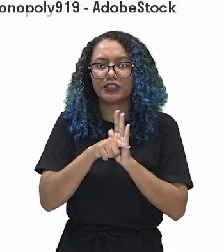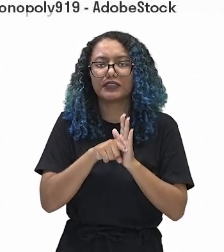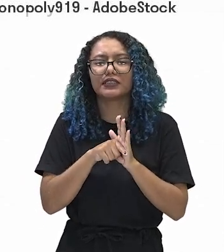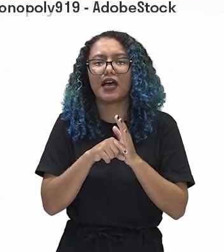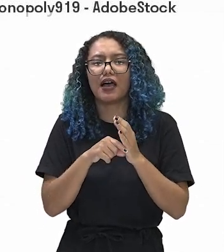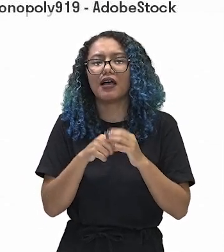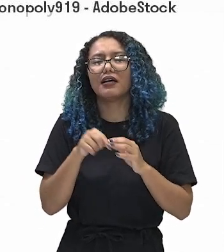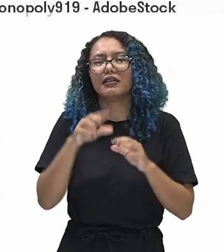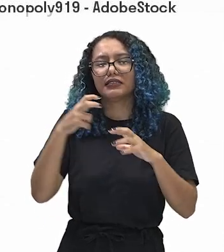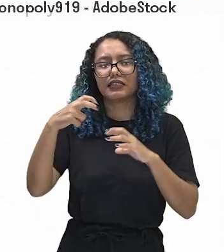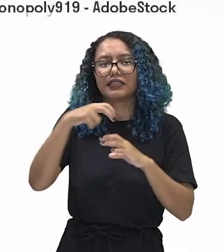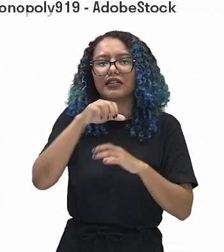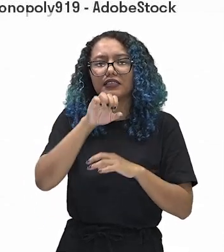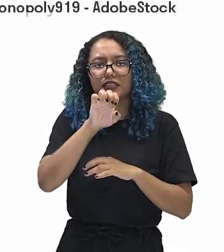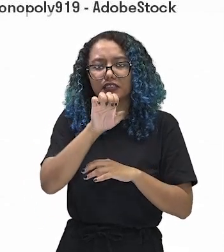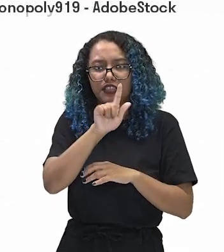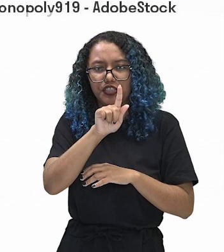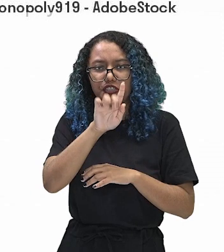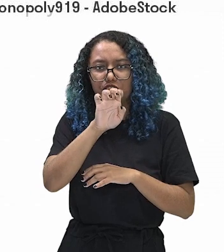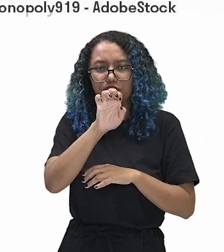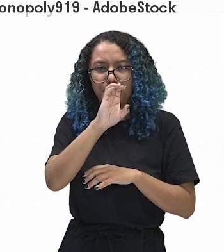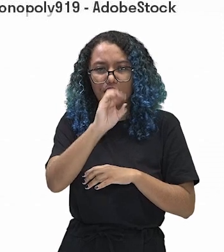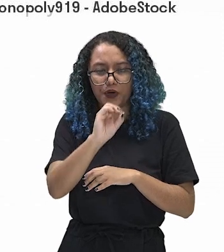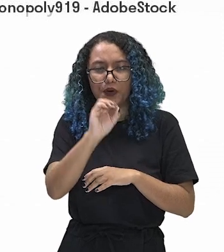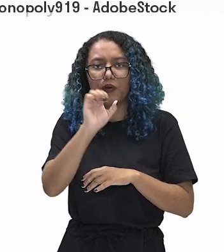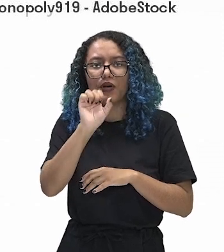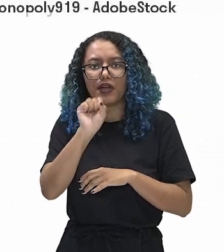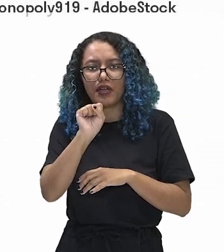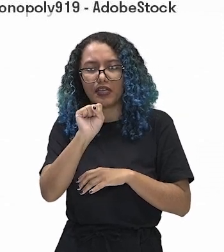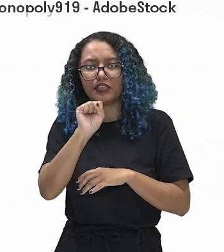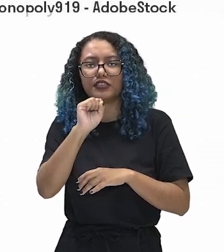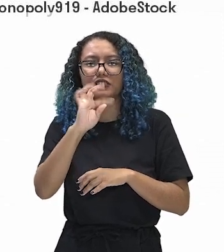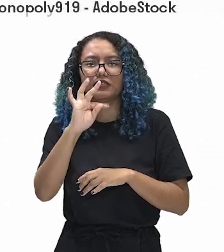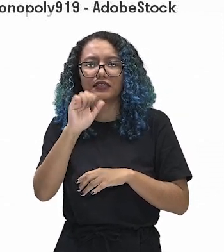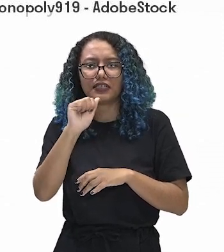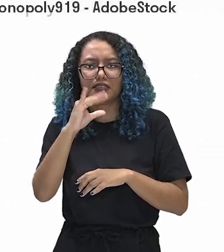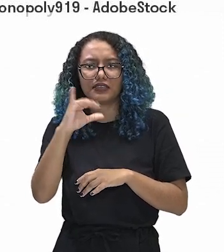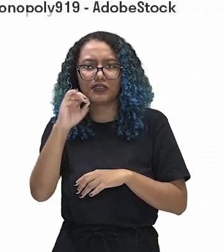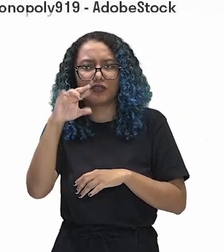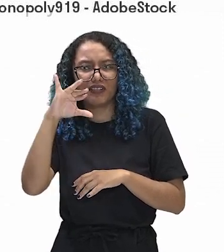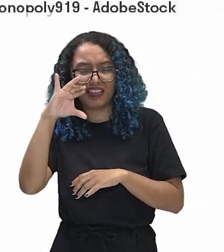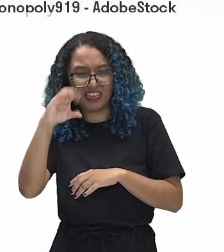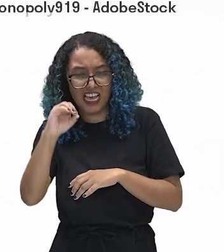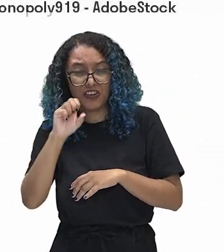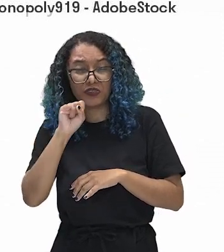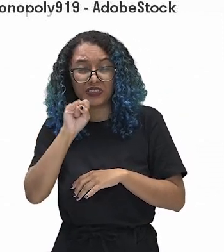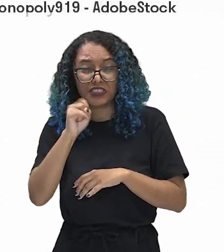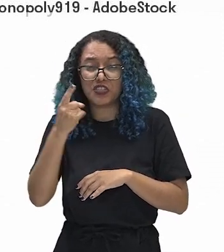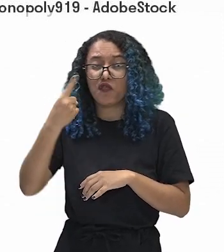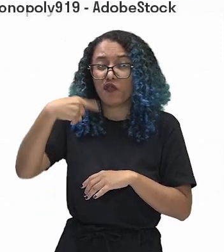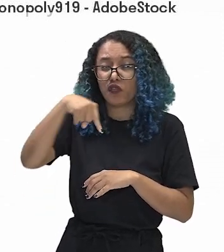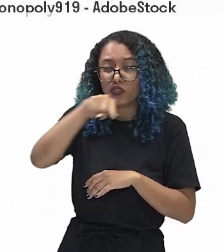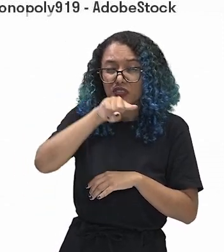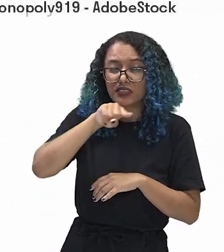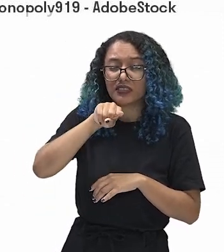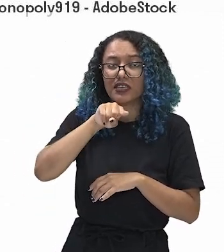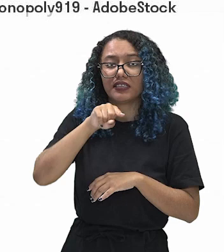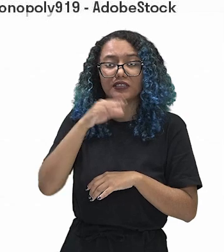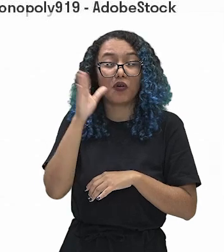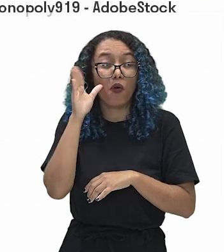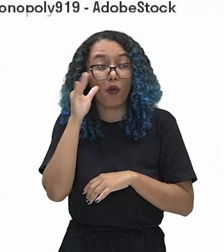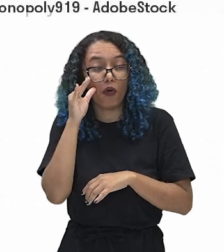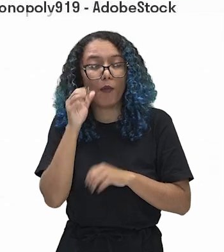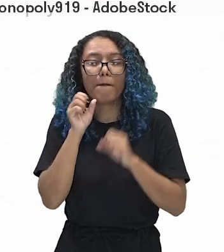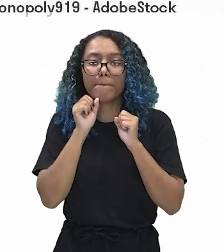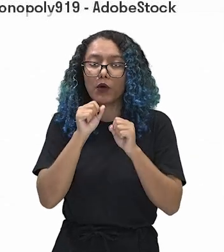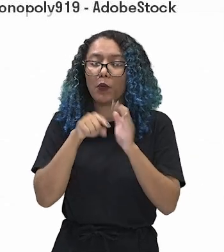geoestacionários. Satélites geoestacionários. Se vocês ficaram curiosos, pesquisem o que é um satélite